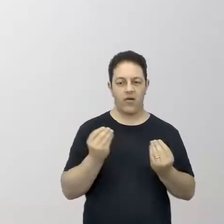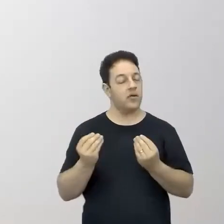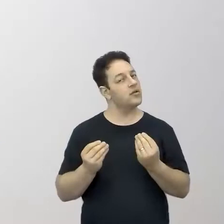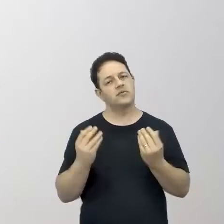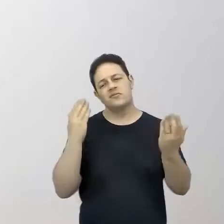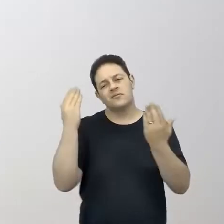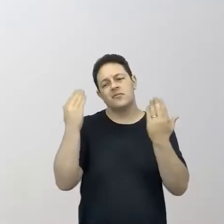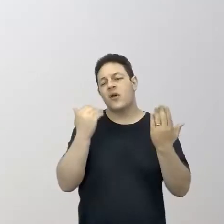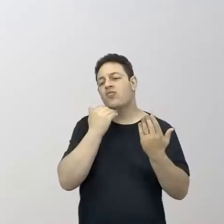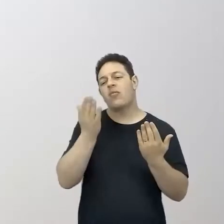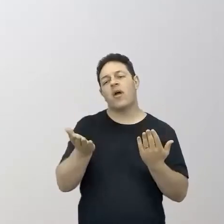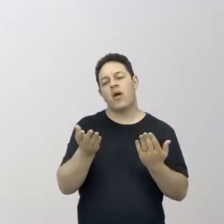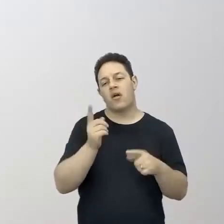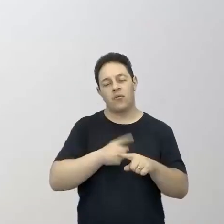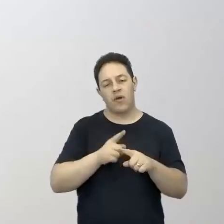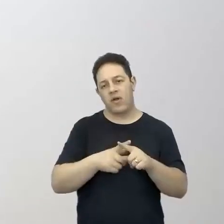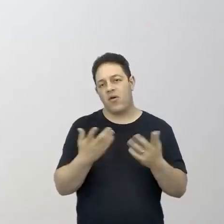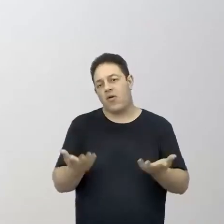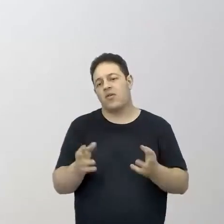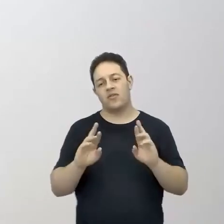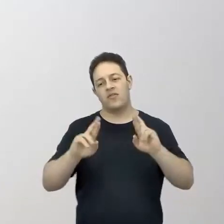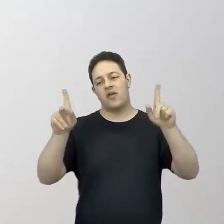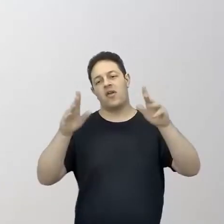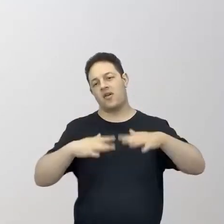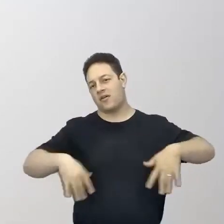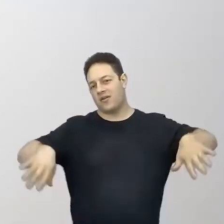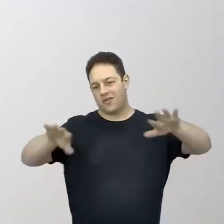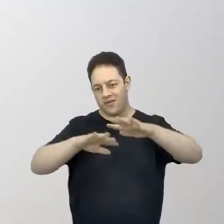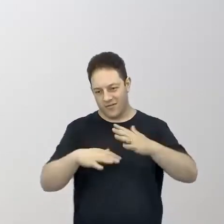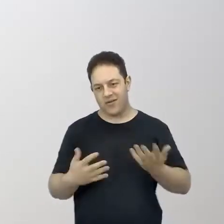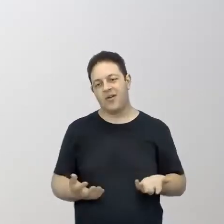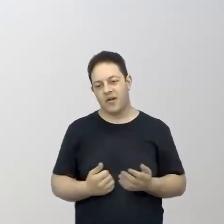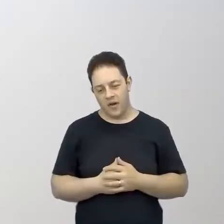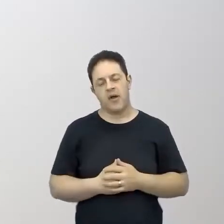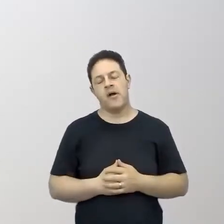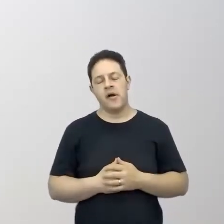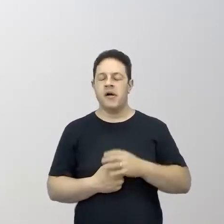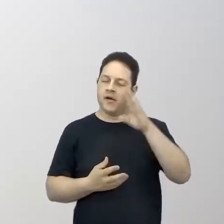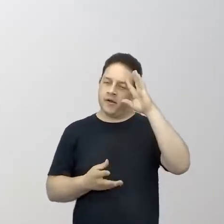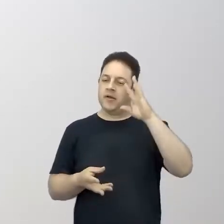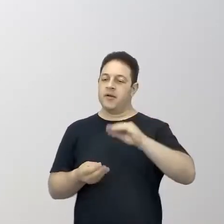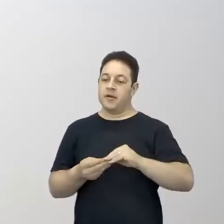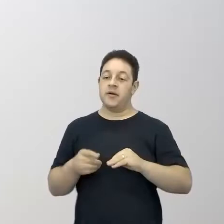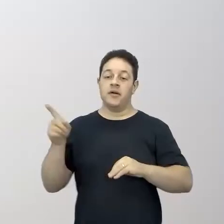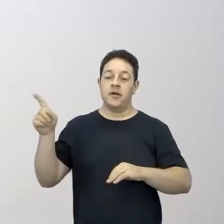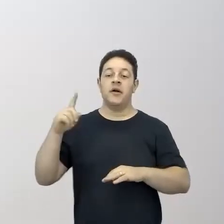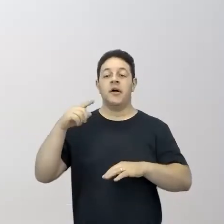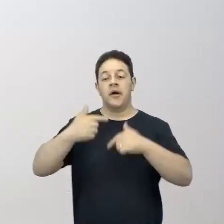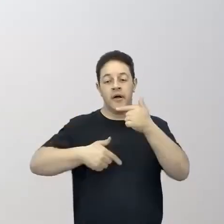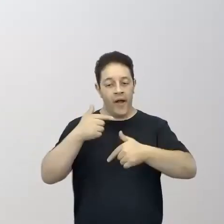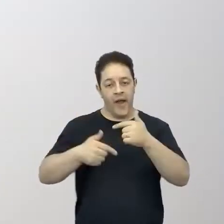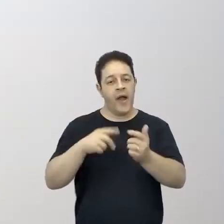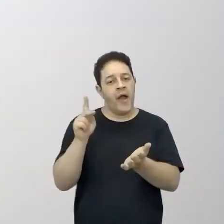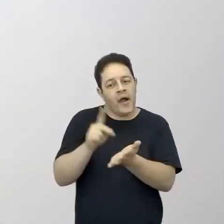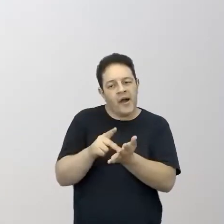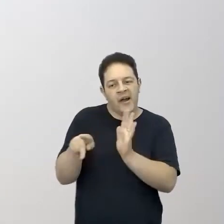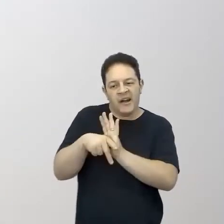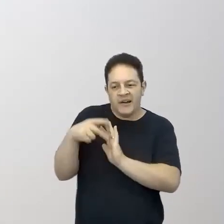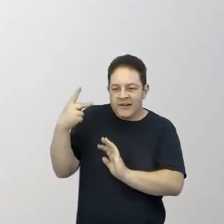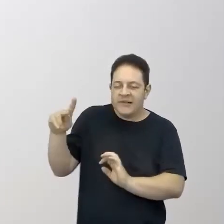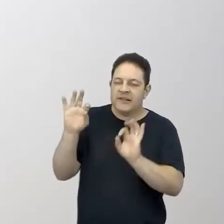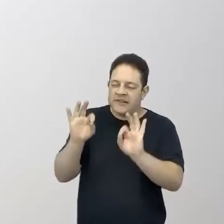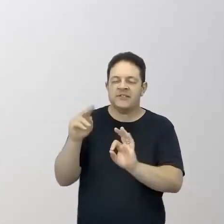enfim, pelo mundo ocidental ou pelo mundo inteiro. Então a gente tem ali uma obra de arte que tem a sua verdade histórica